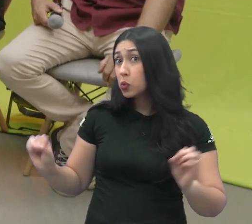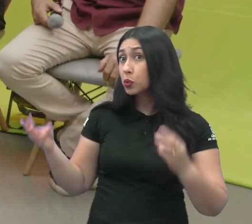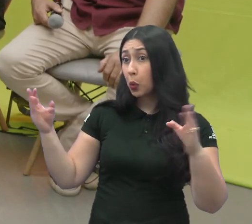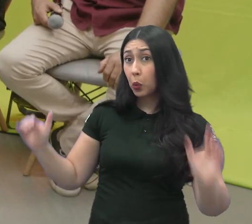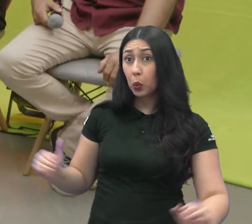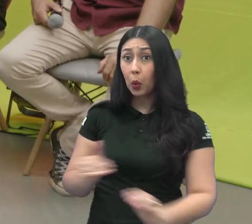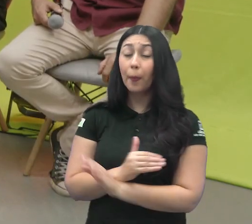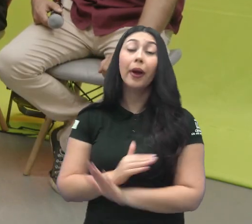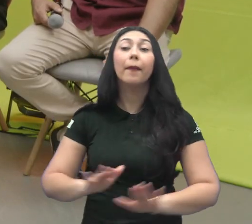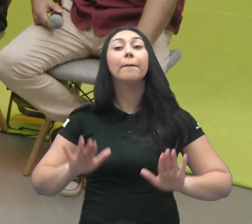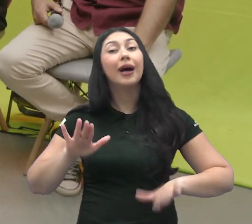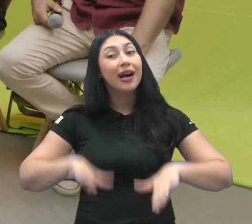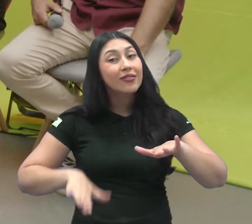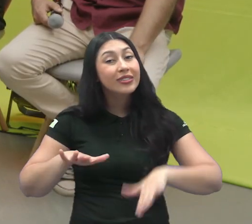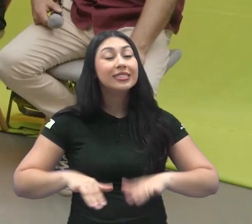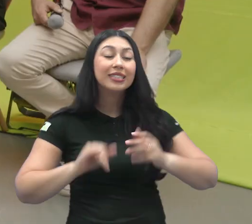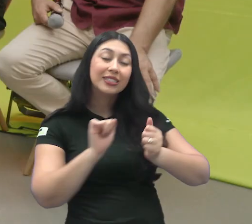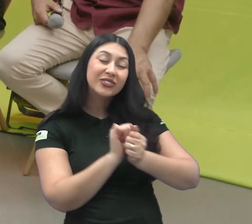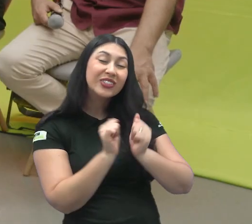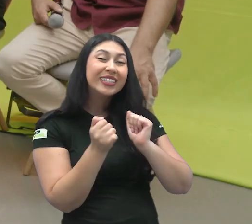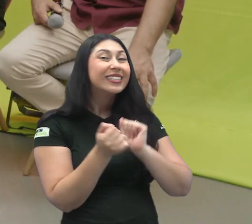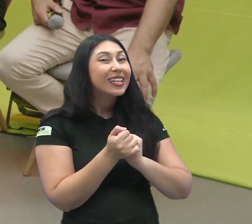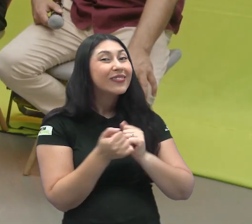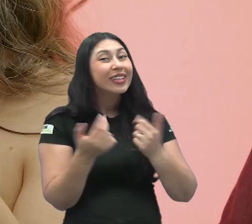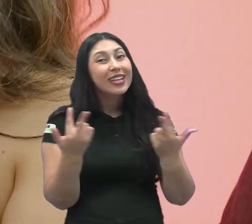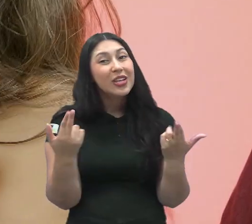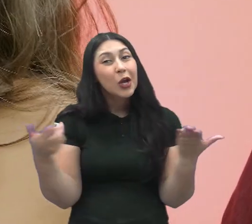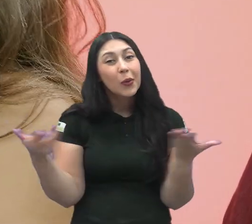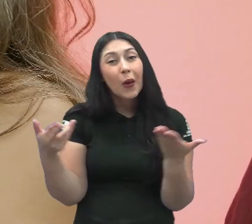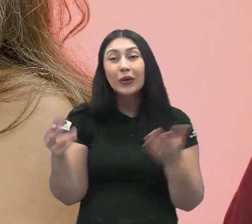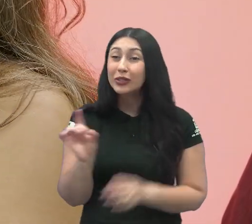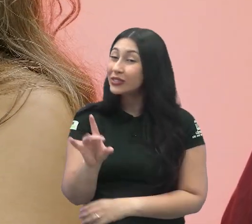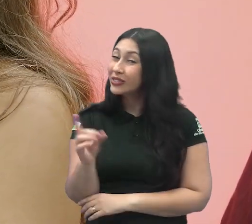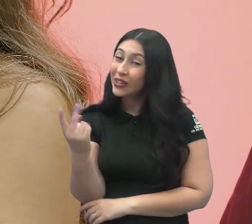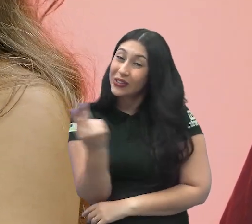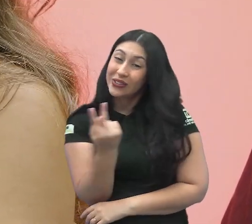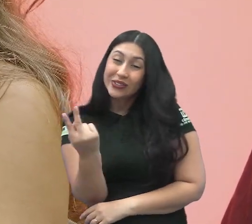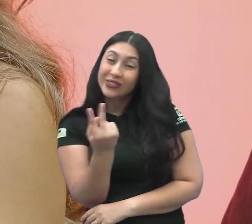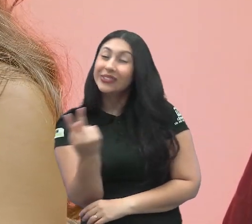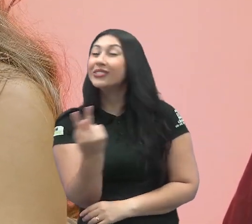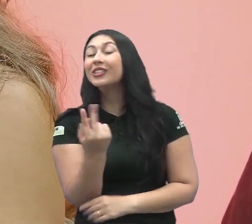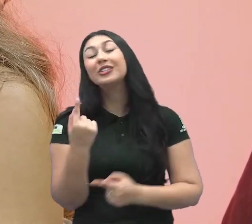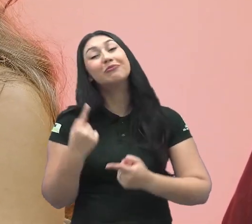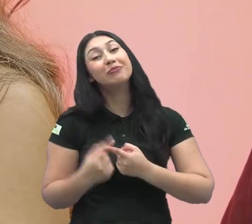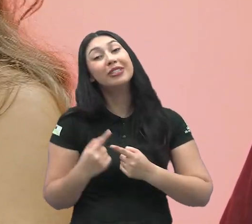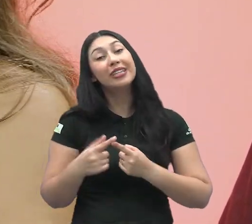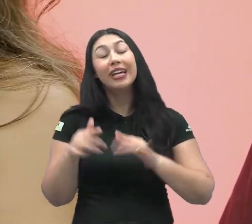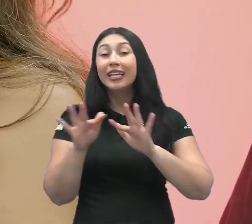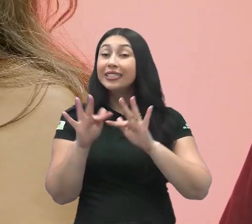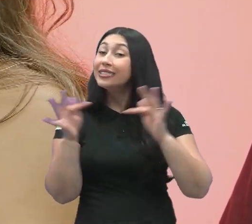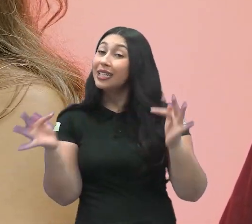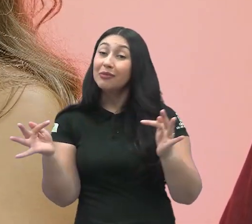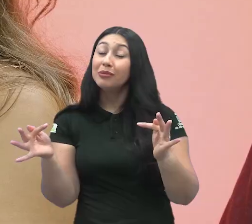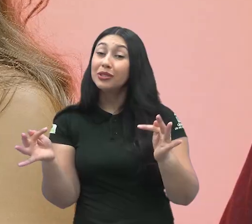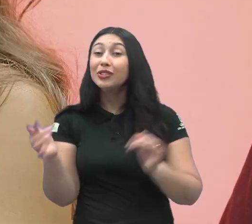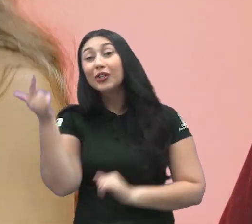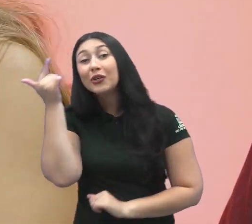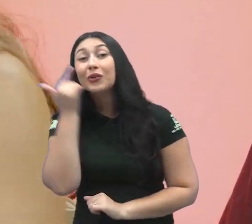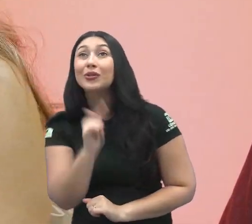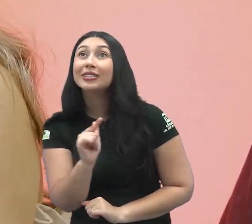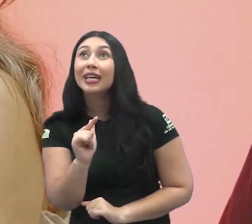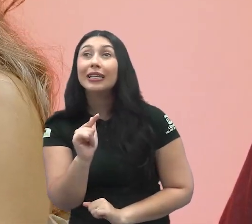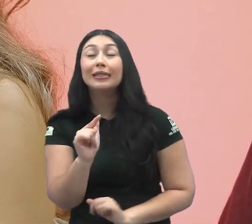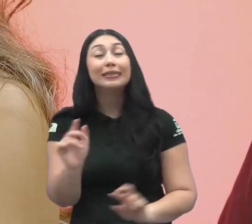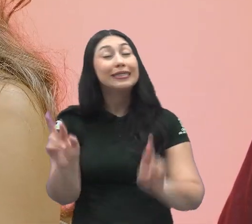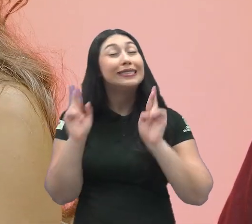completo. Mas a gente faz formações, como vocês estão assistindo, né? Em formação de duo, que é uma formação que vai permitir a gente também,